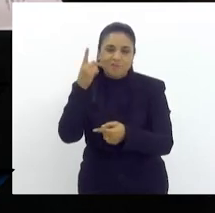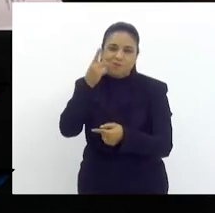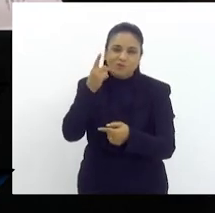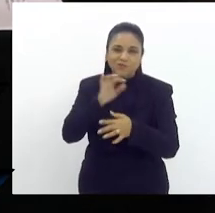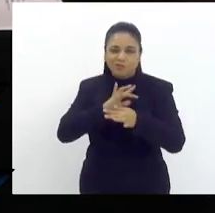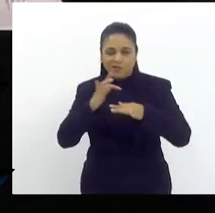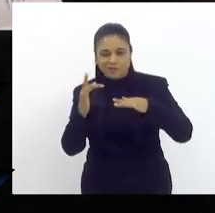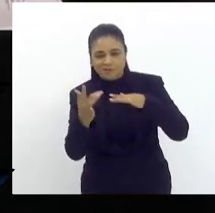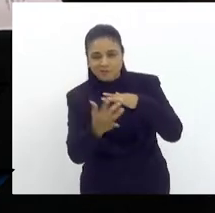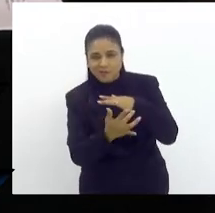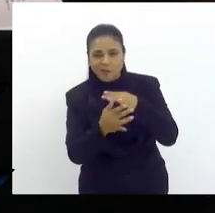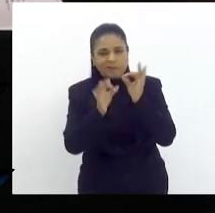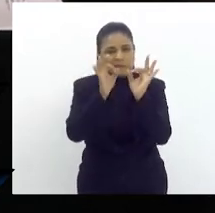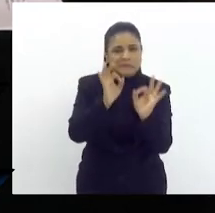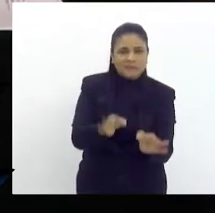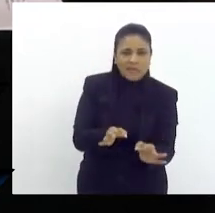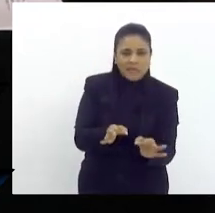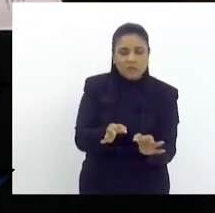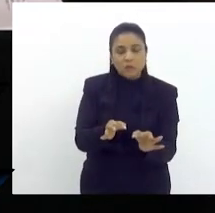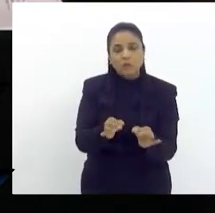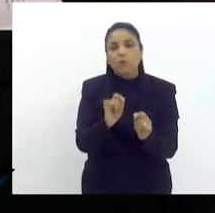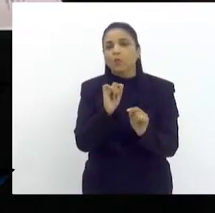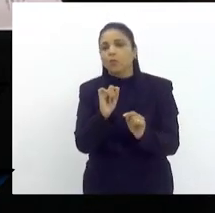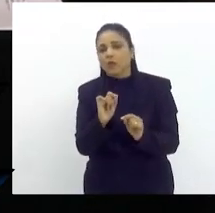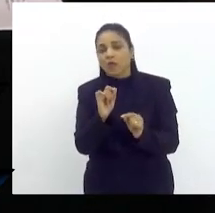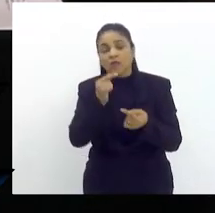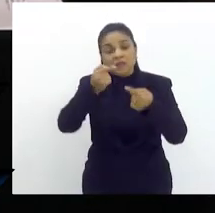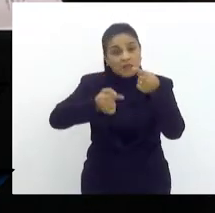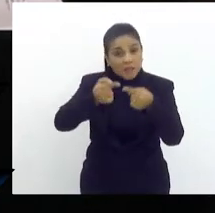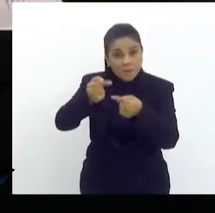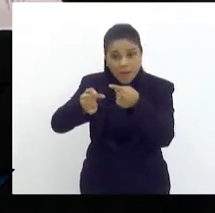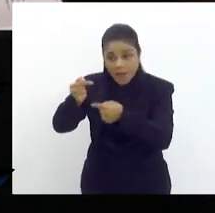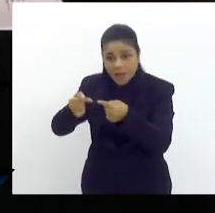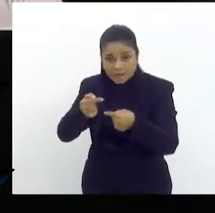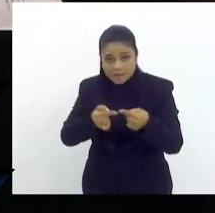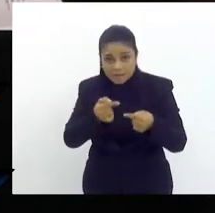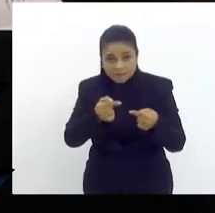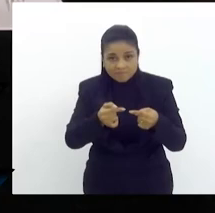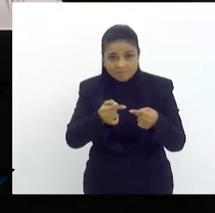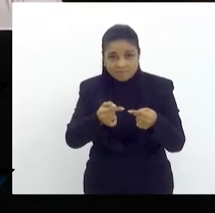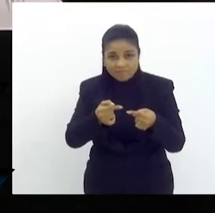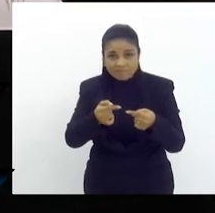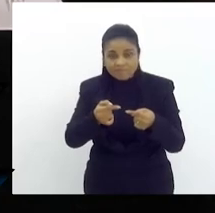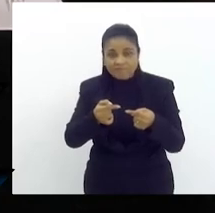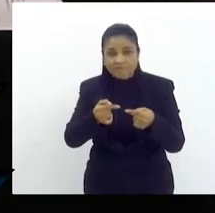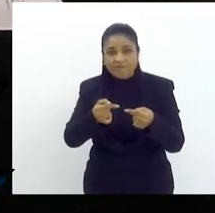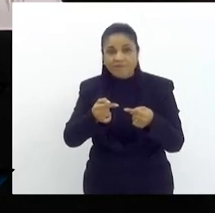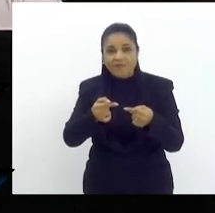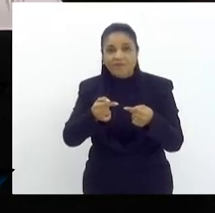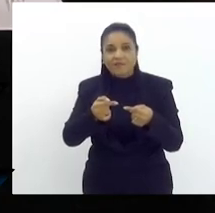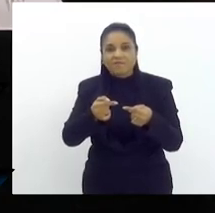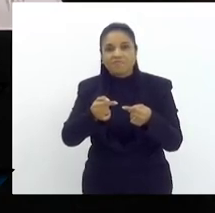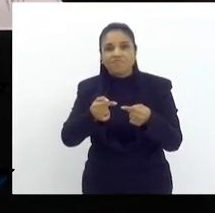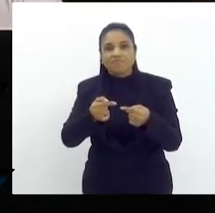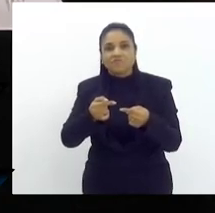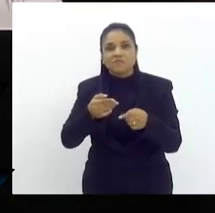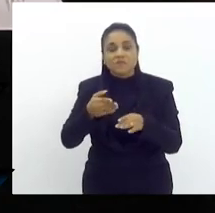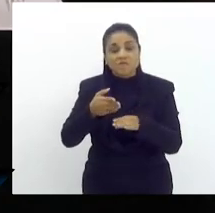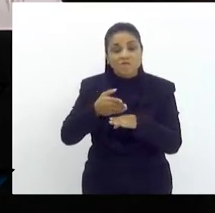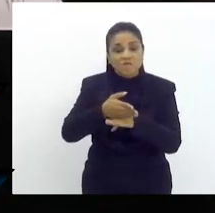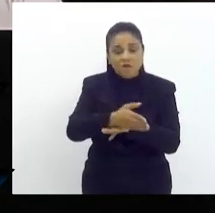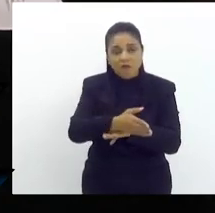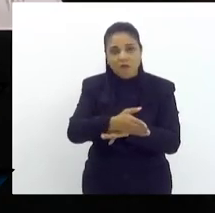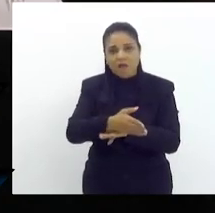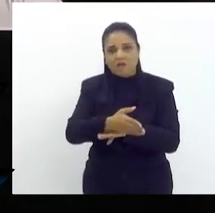sendo certo que estes debates debates invadem a esfera de amigos e